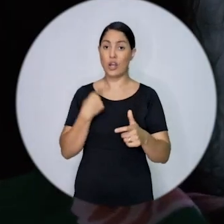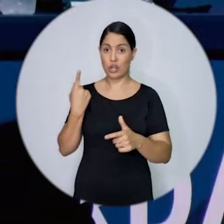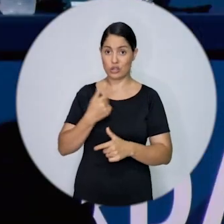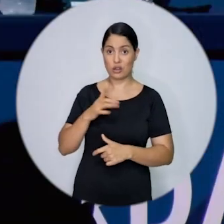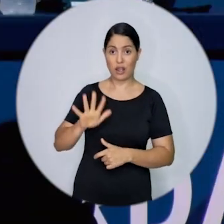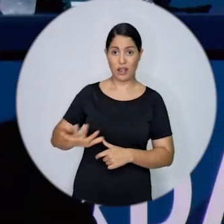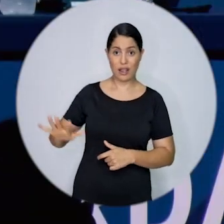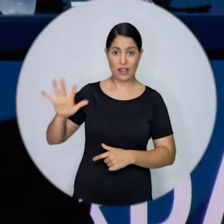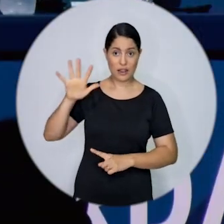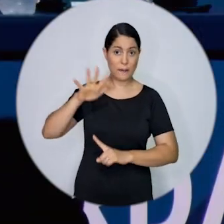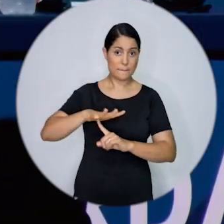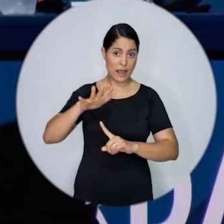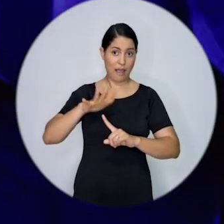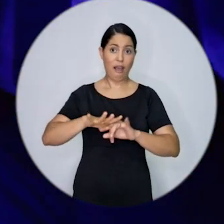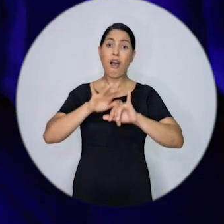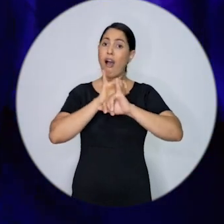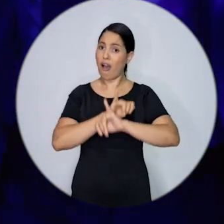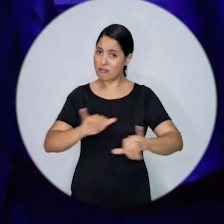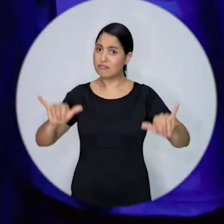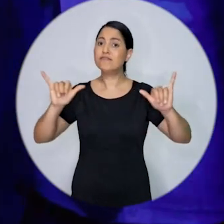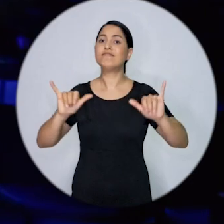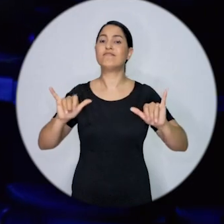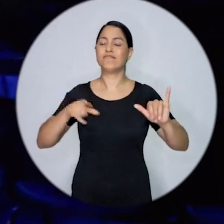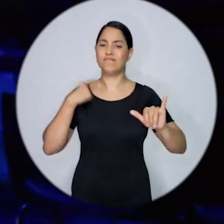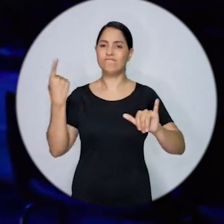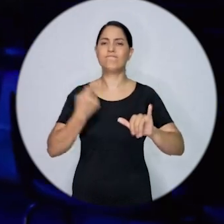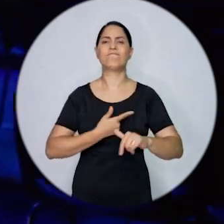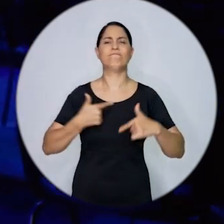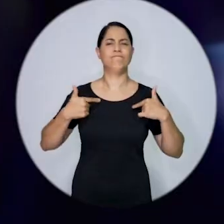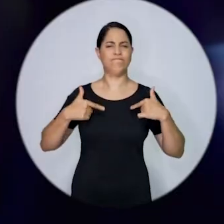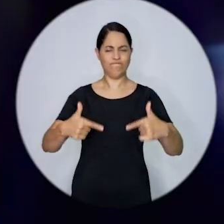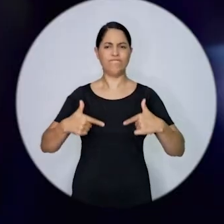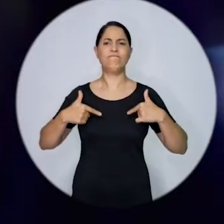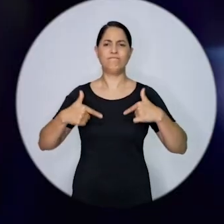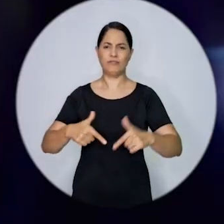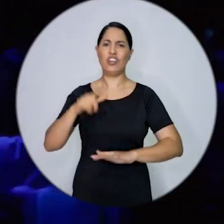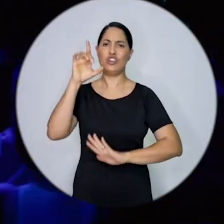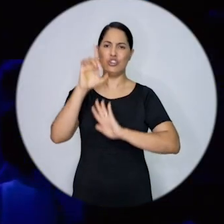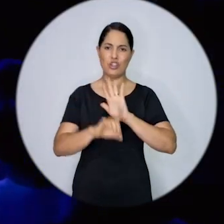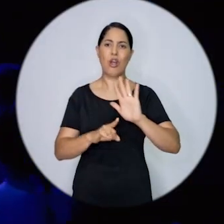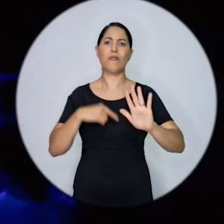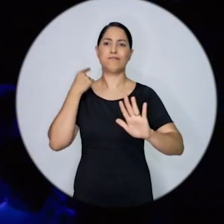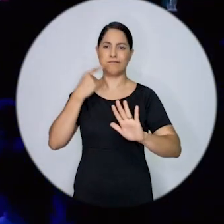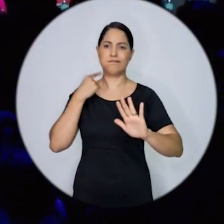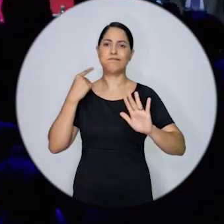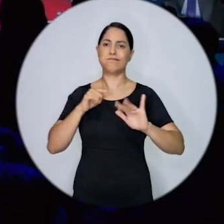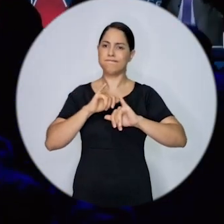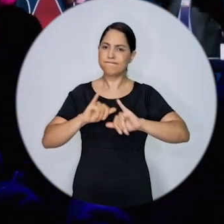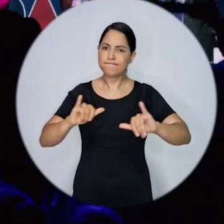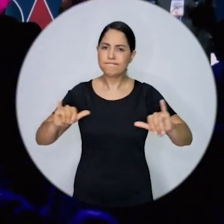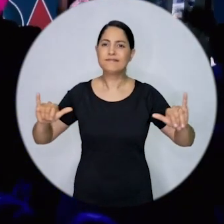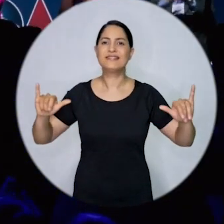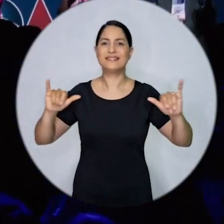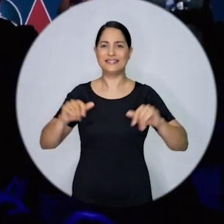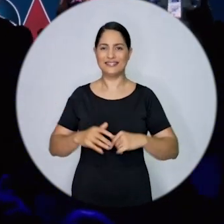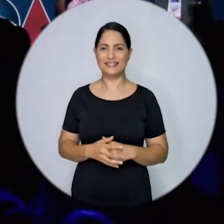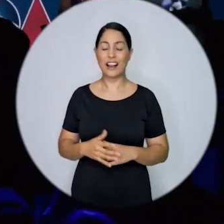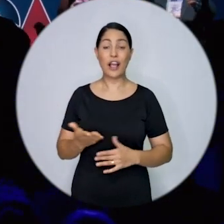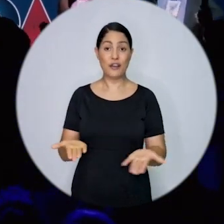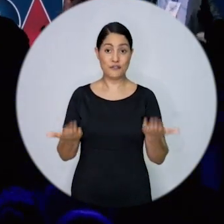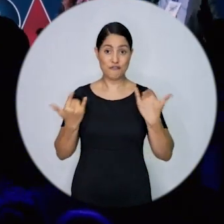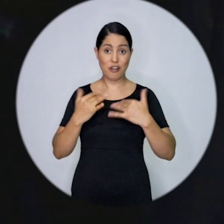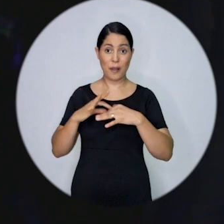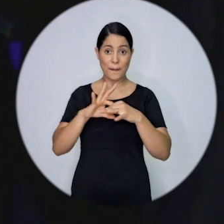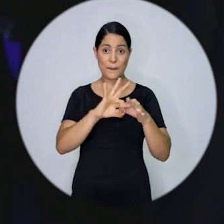que é também uma fala nossa aí no Paraná, levando também toda essa luta pela defesa das prerrogativas da advocacia